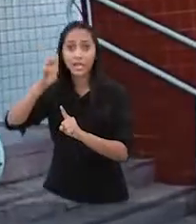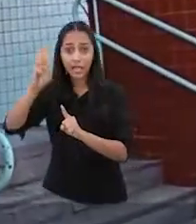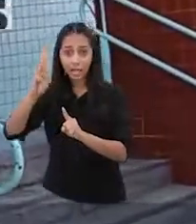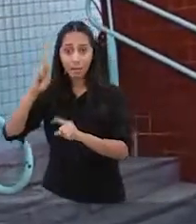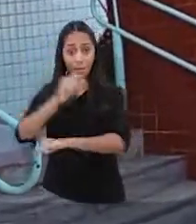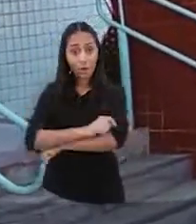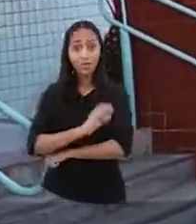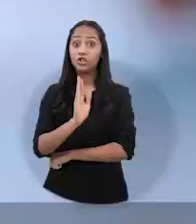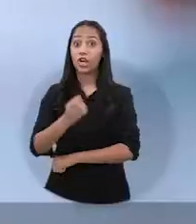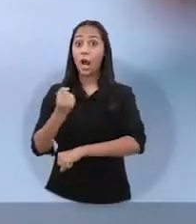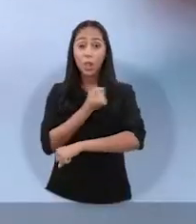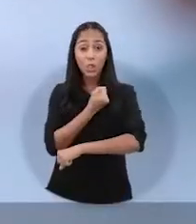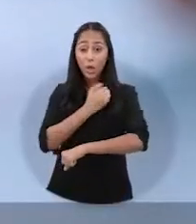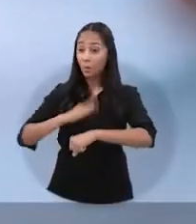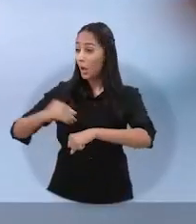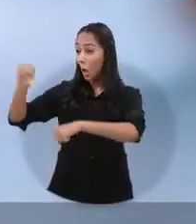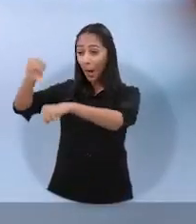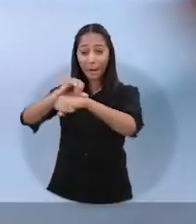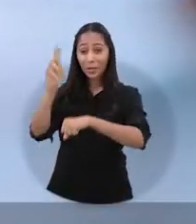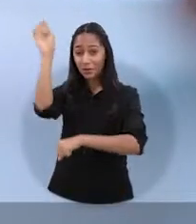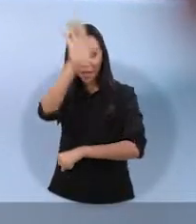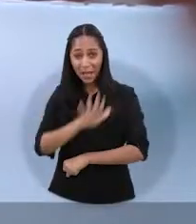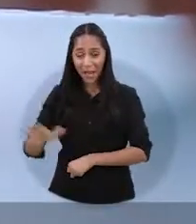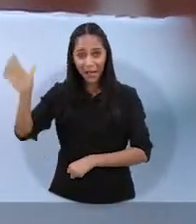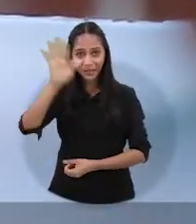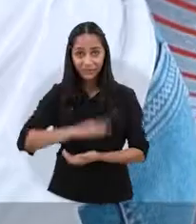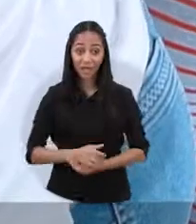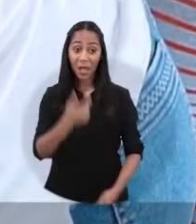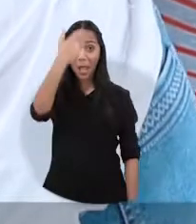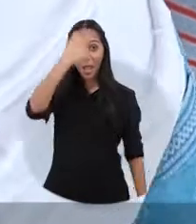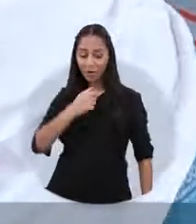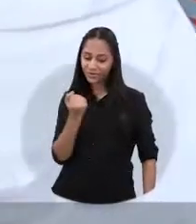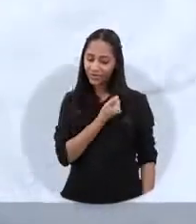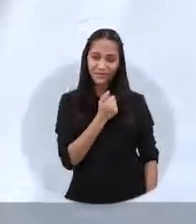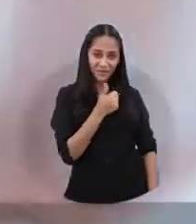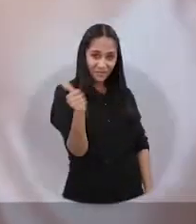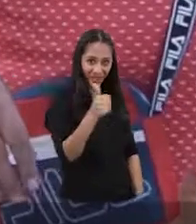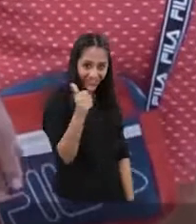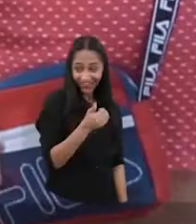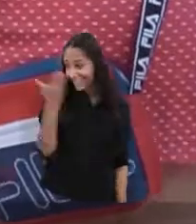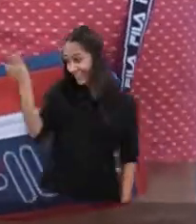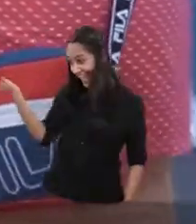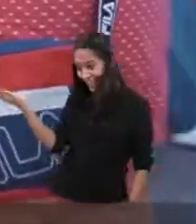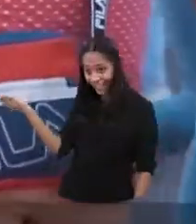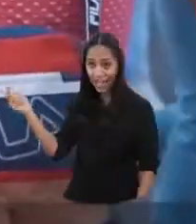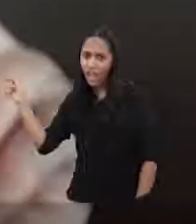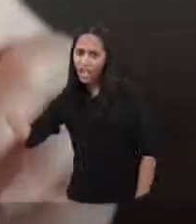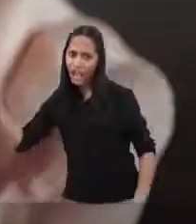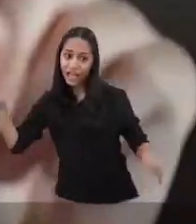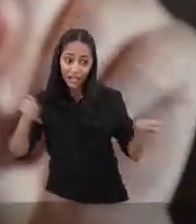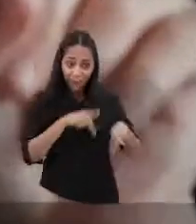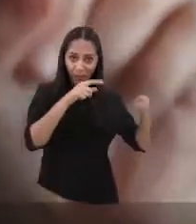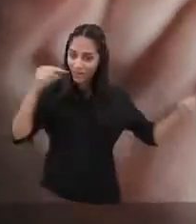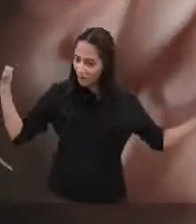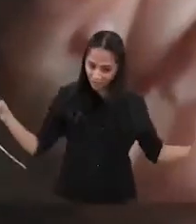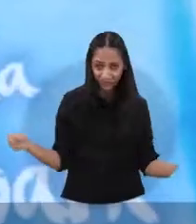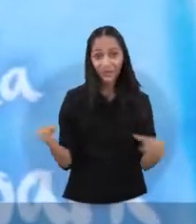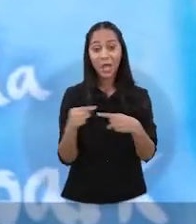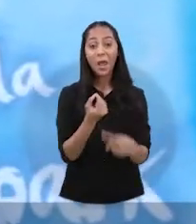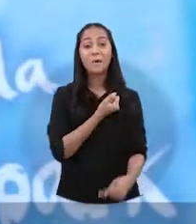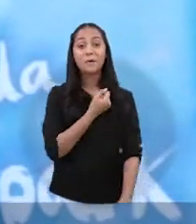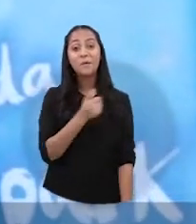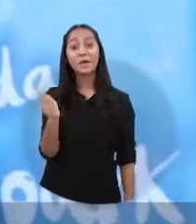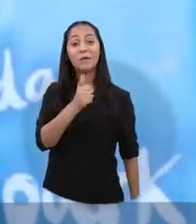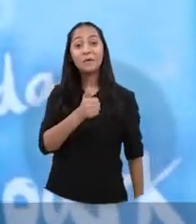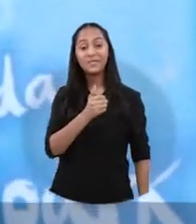a cidade já tem nota melhor que todas as capitais do Nordeste. Sou 11, sou da Rosa, a Rosa é do povo, o povo é 11,